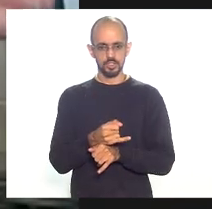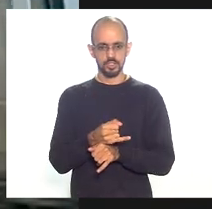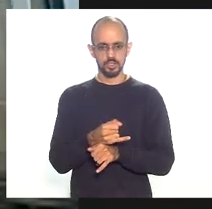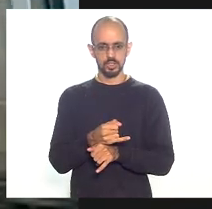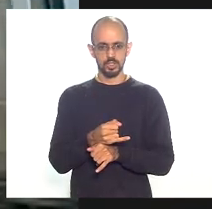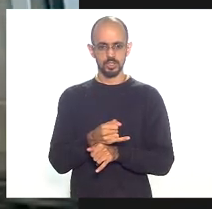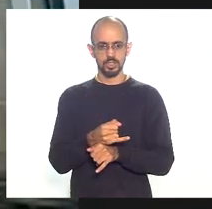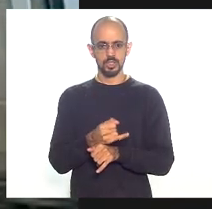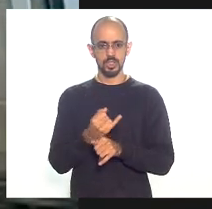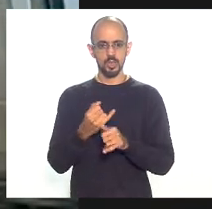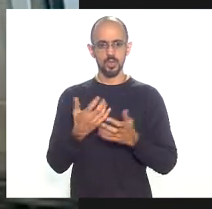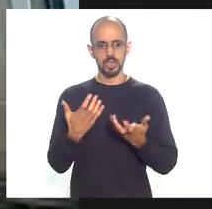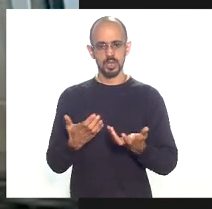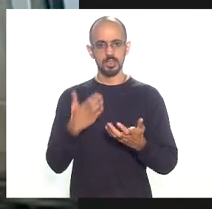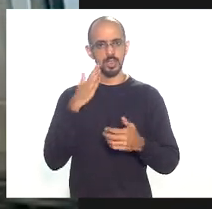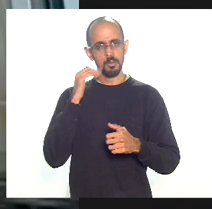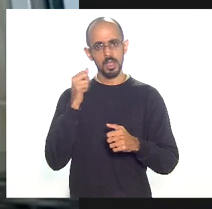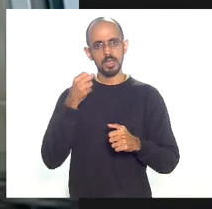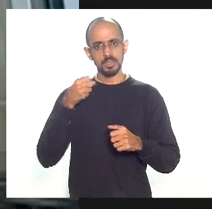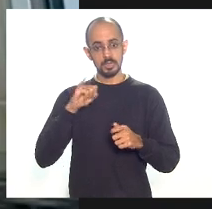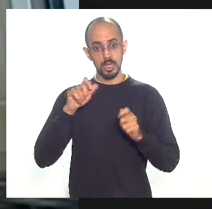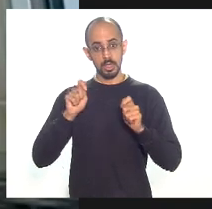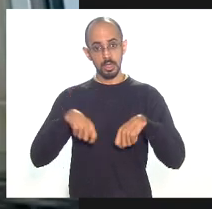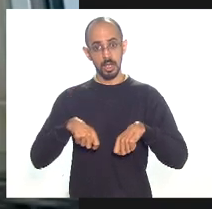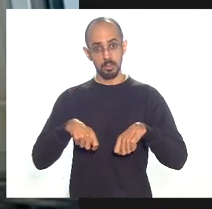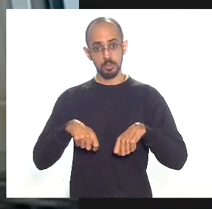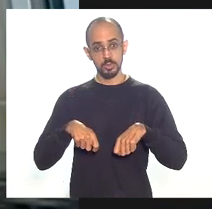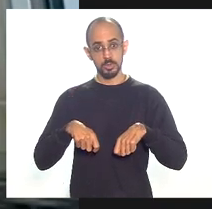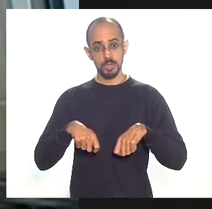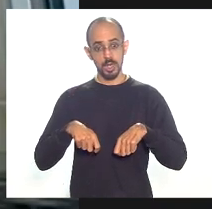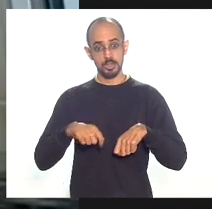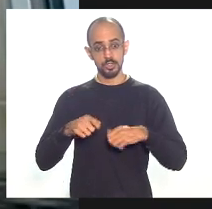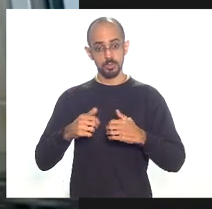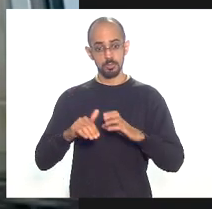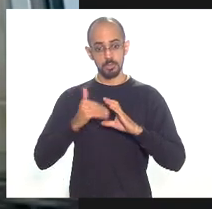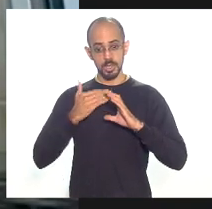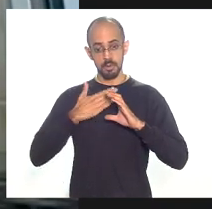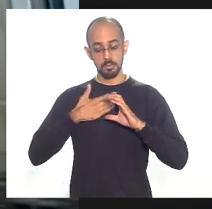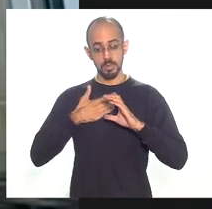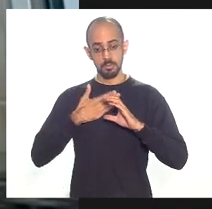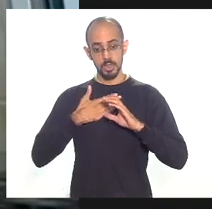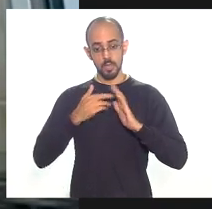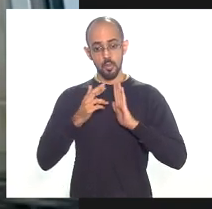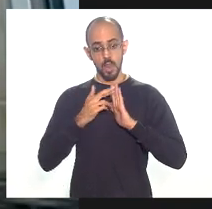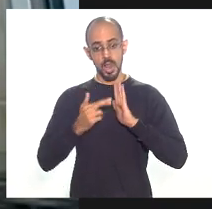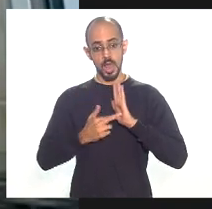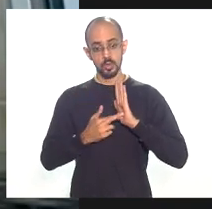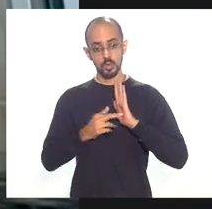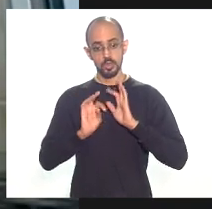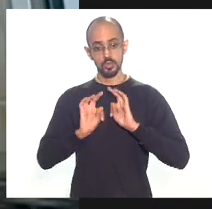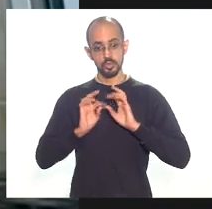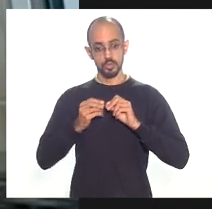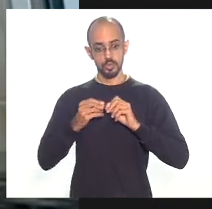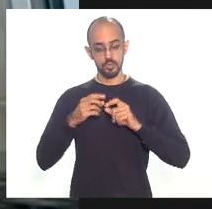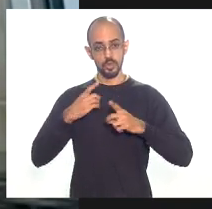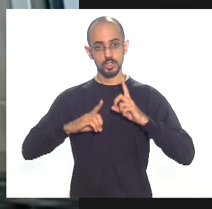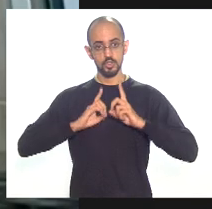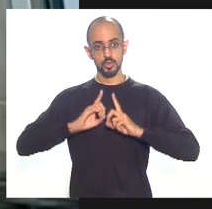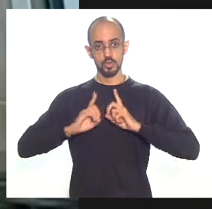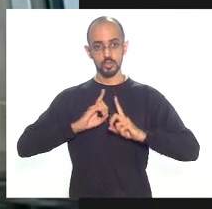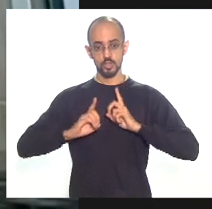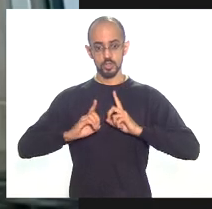se houvesse a possibilidade de estar na Marca Rocha com o presidente da nossa comissão que me encaminhasse se fosse possível um relatório daquilo que foi discutido